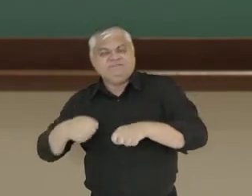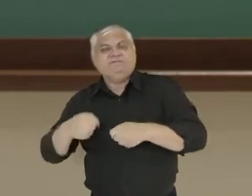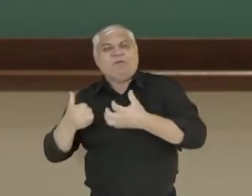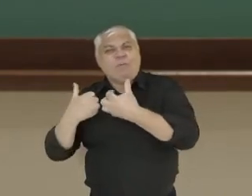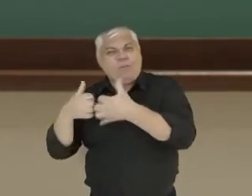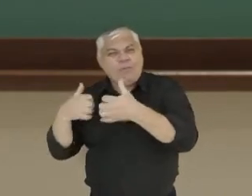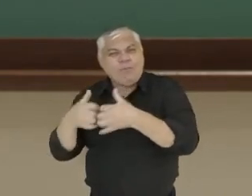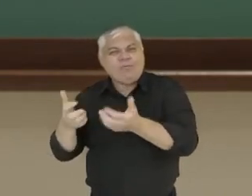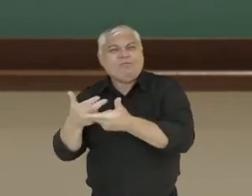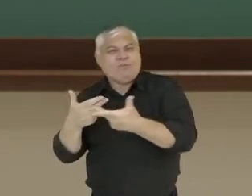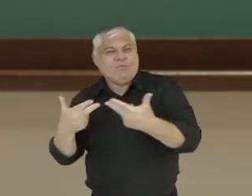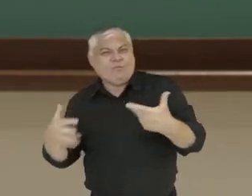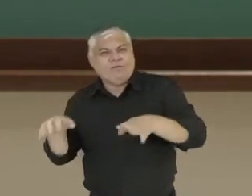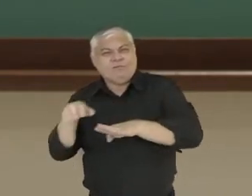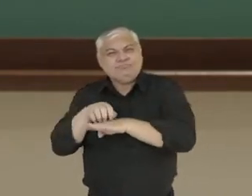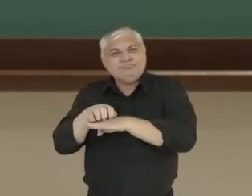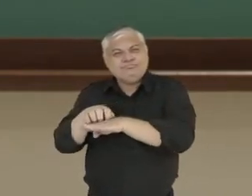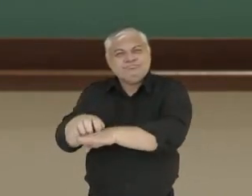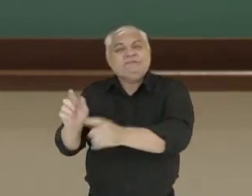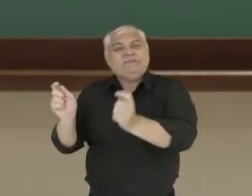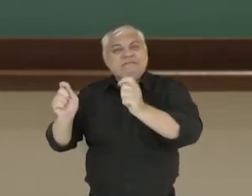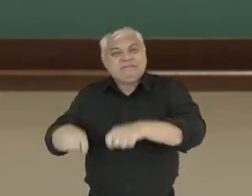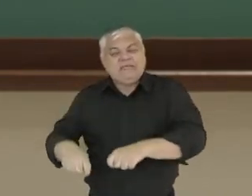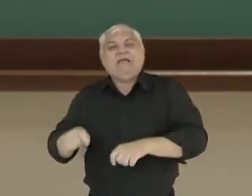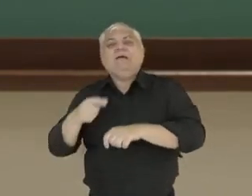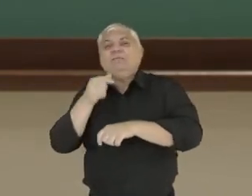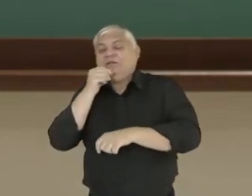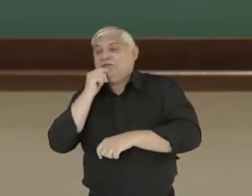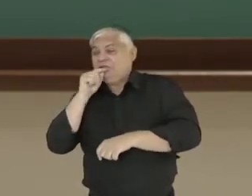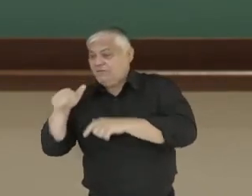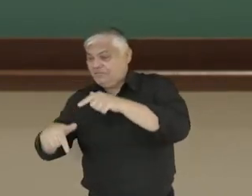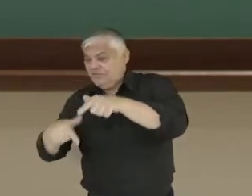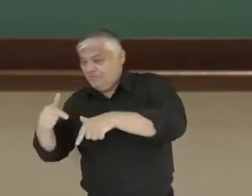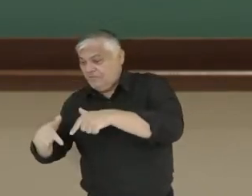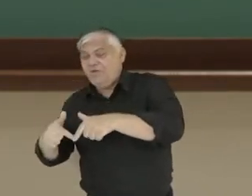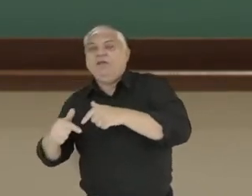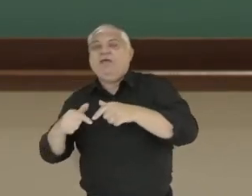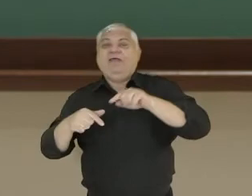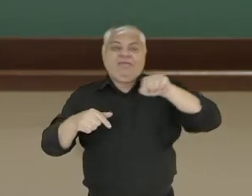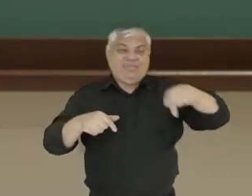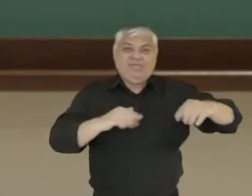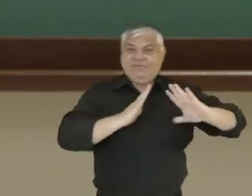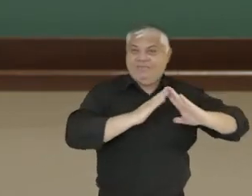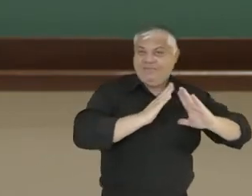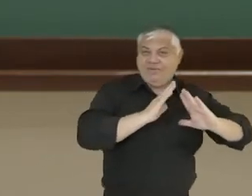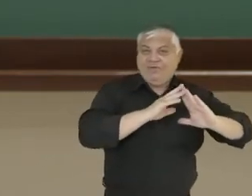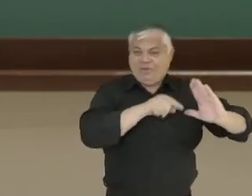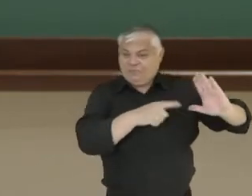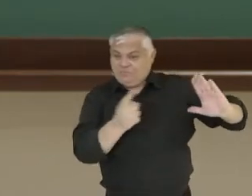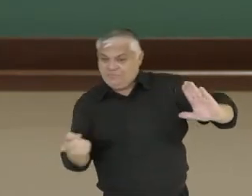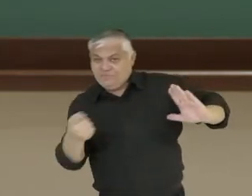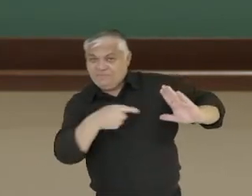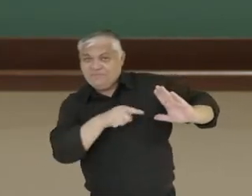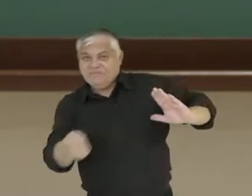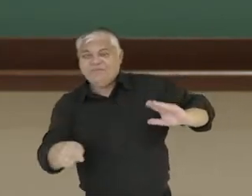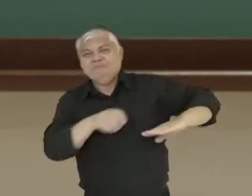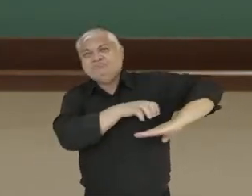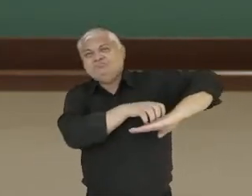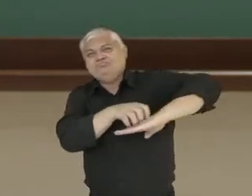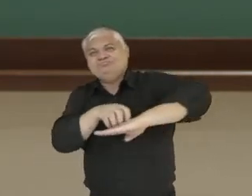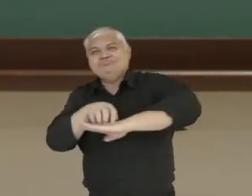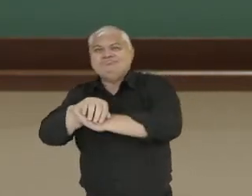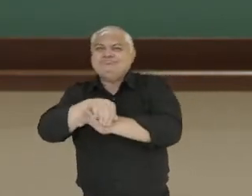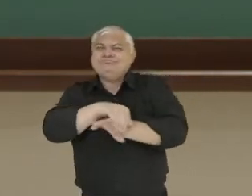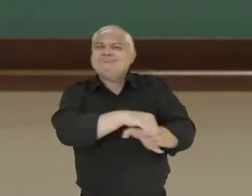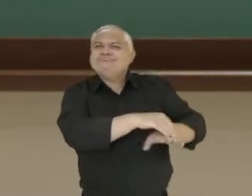proporcionando a essas pessoas uma condição de transporte digna e de qualidade para que elas possam sair das suas residências, ir até os locais que